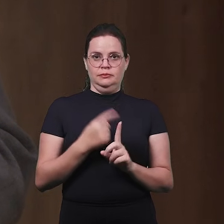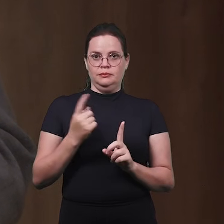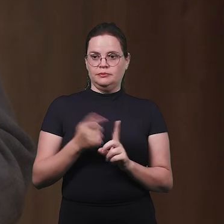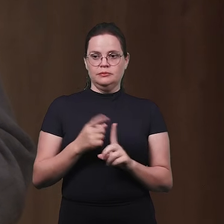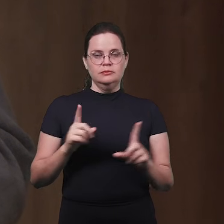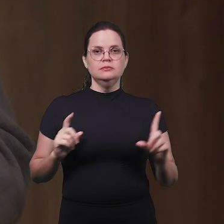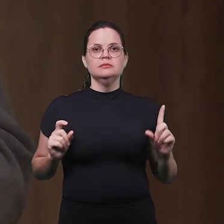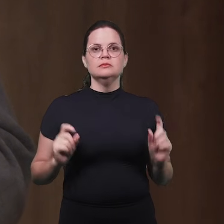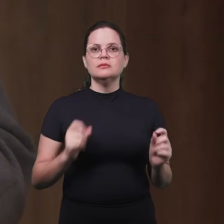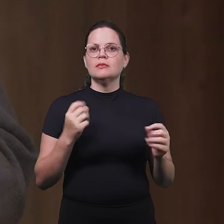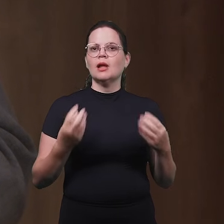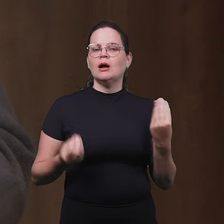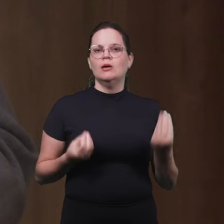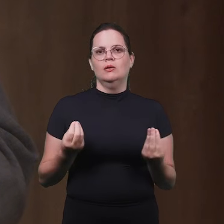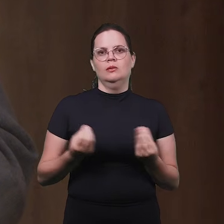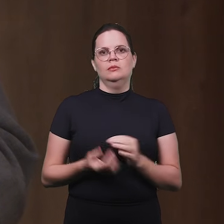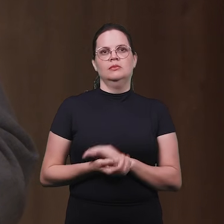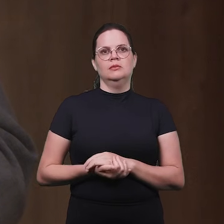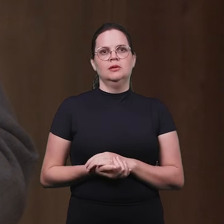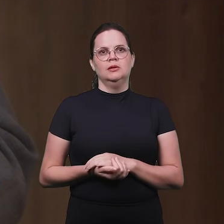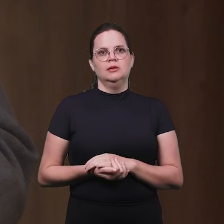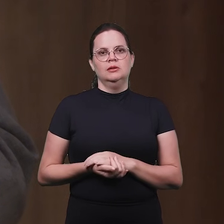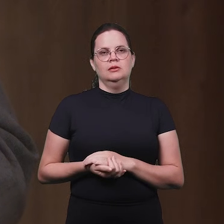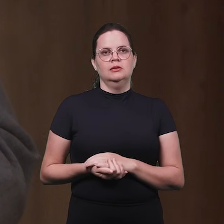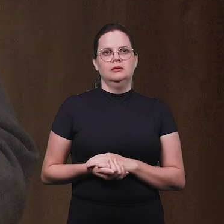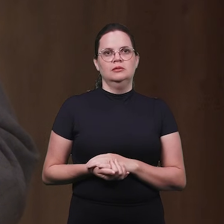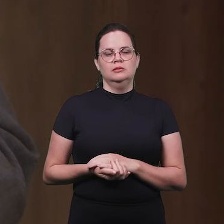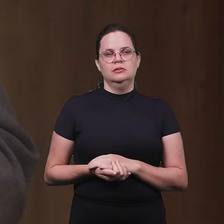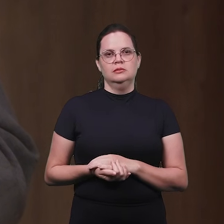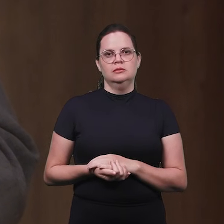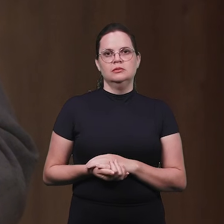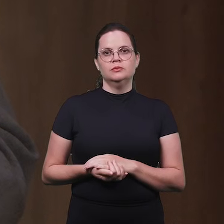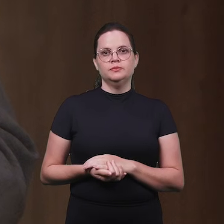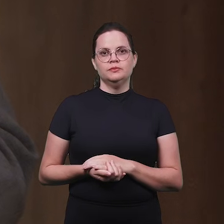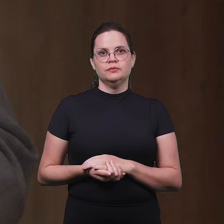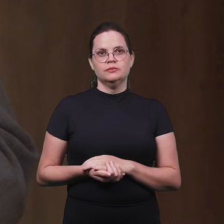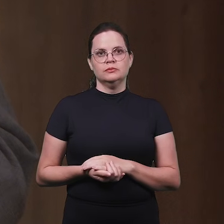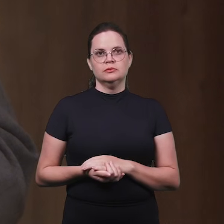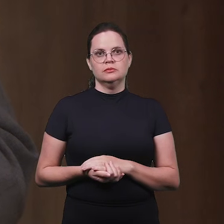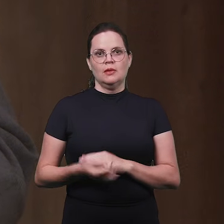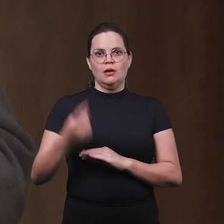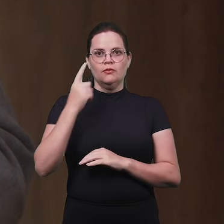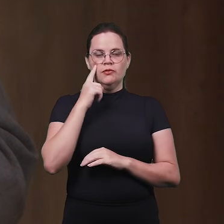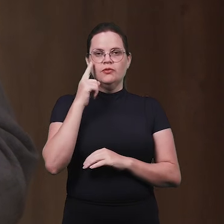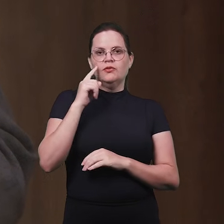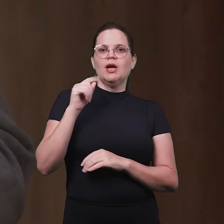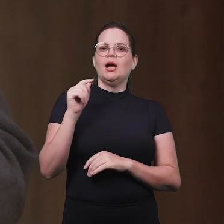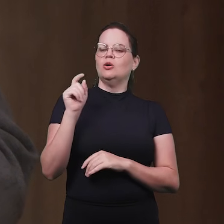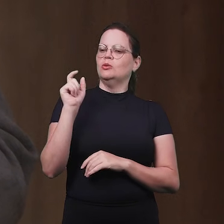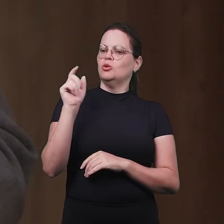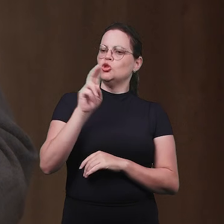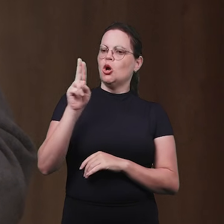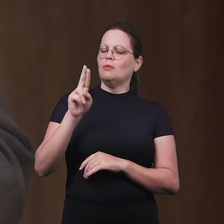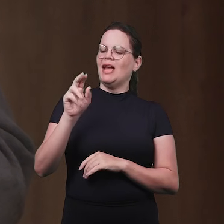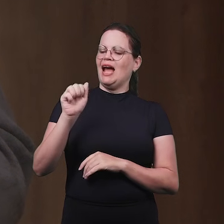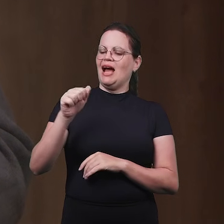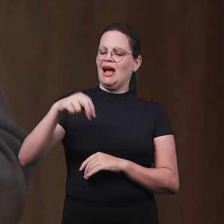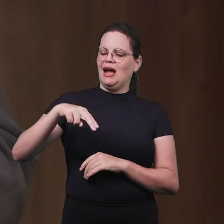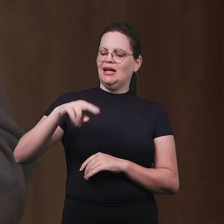detalhe é a concepção, ou o conceito desse nome animal.